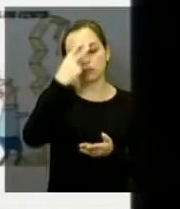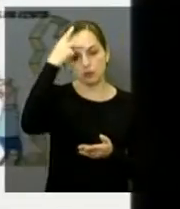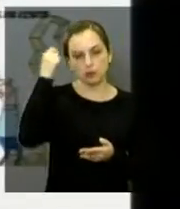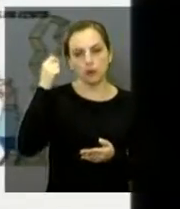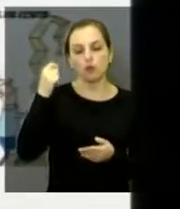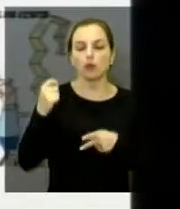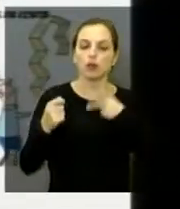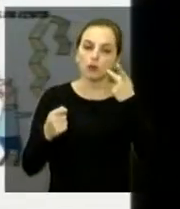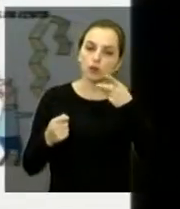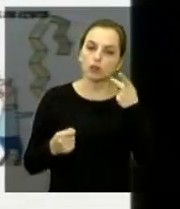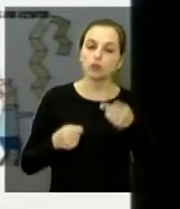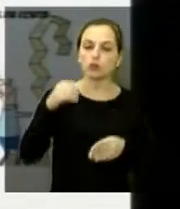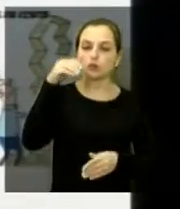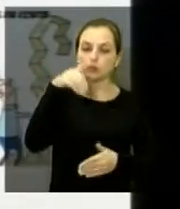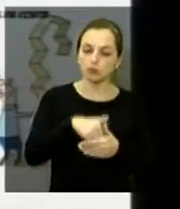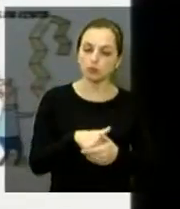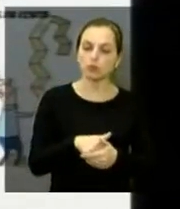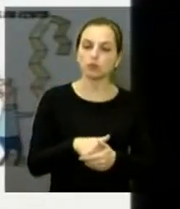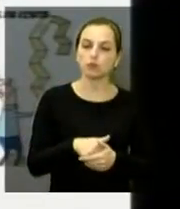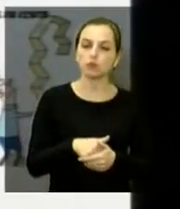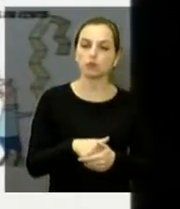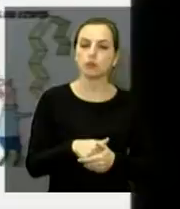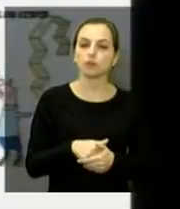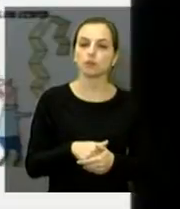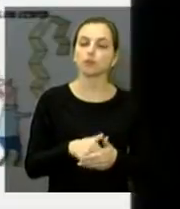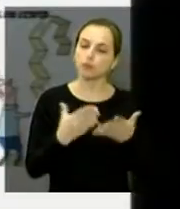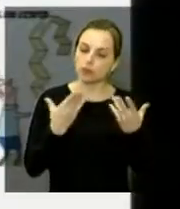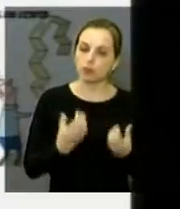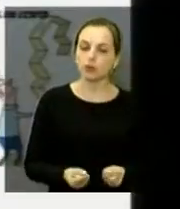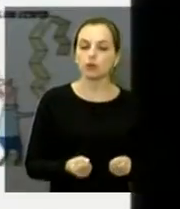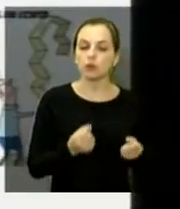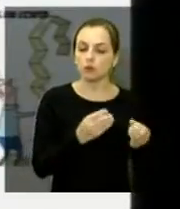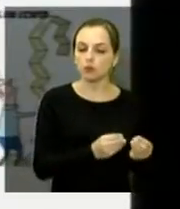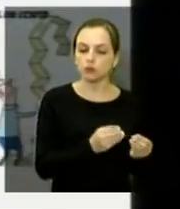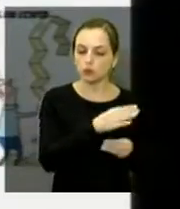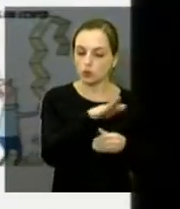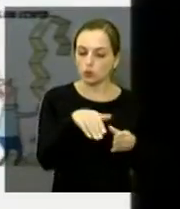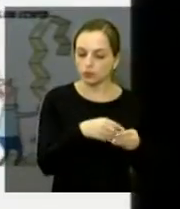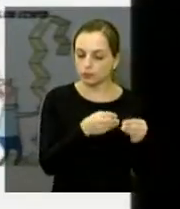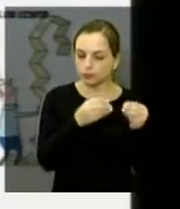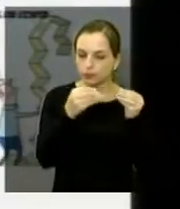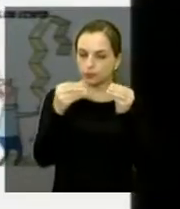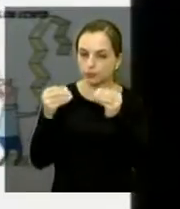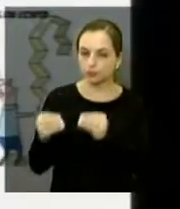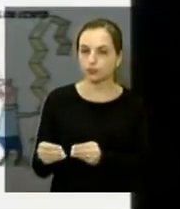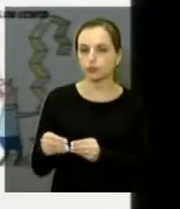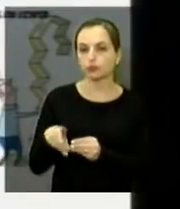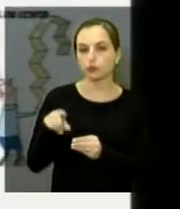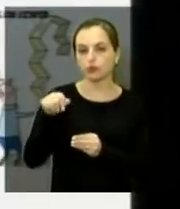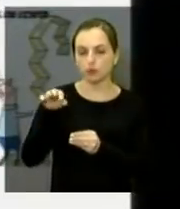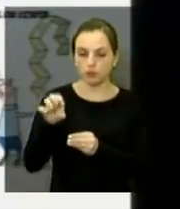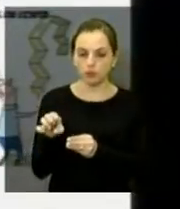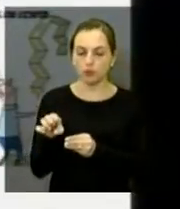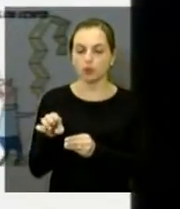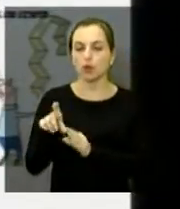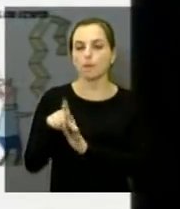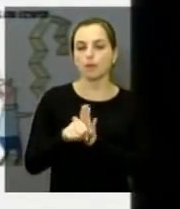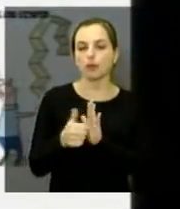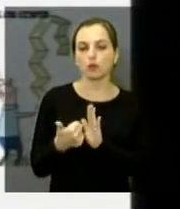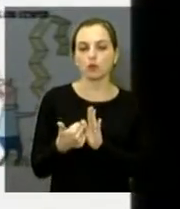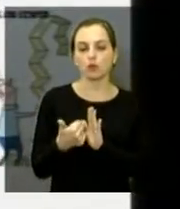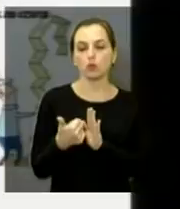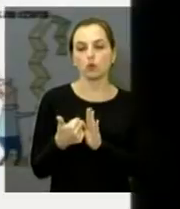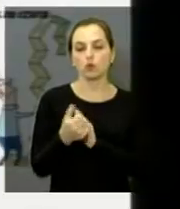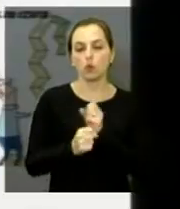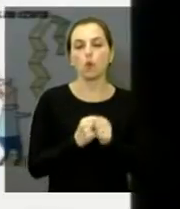a maioria votou favorável, que passou todos os serviços para o DAE, em menos de um ano e meio, ou seja, um ano e